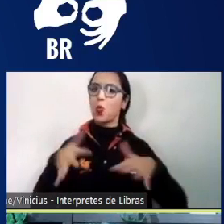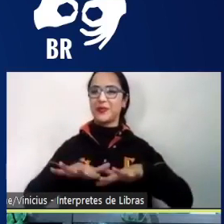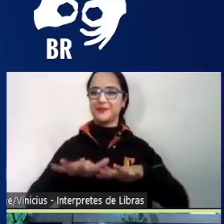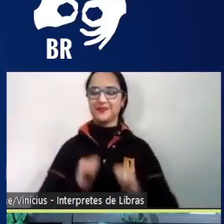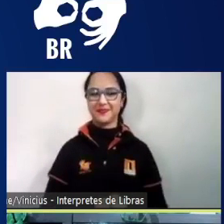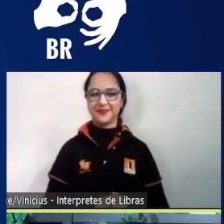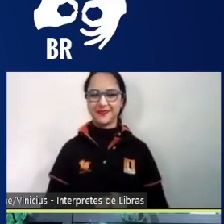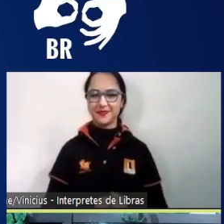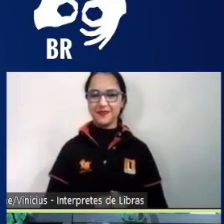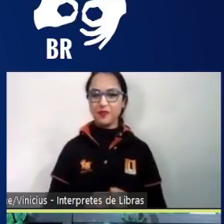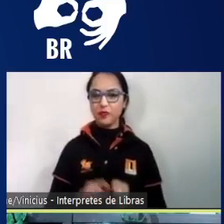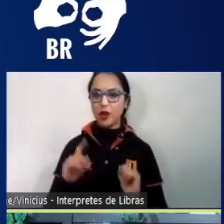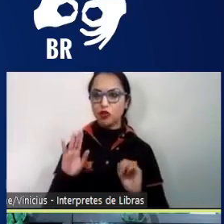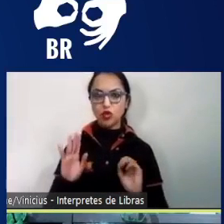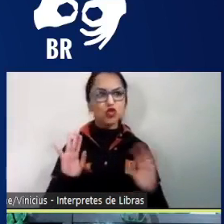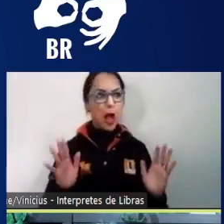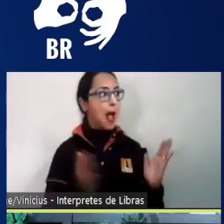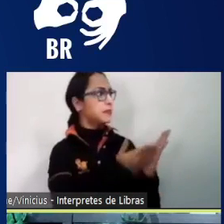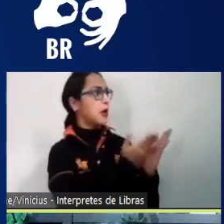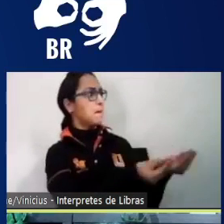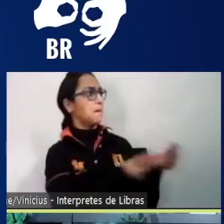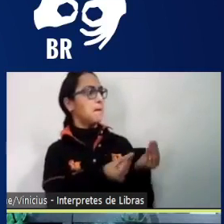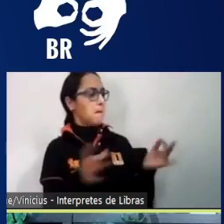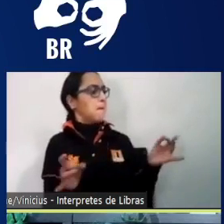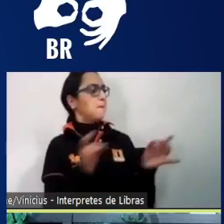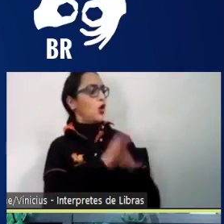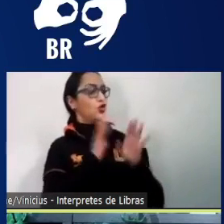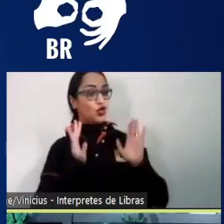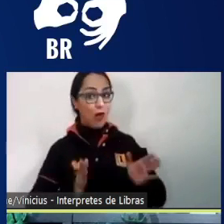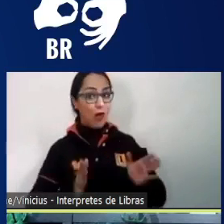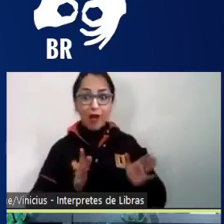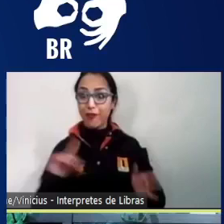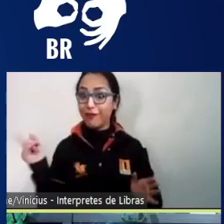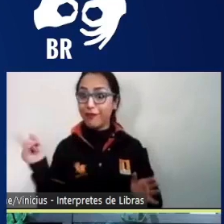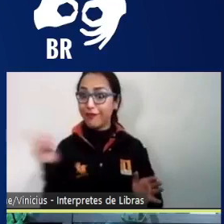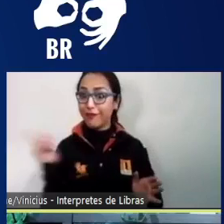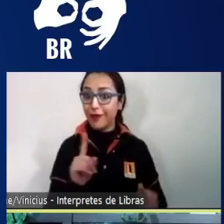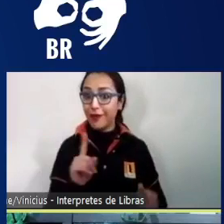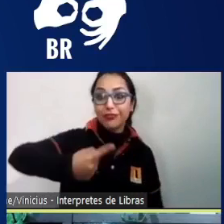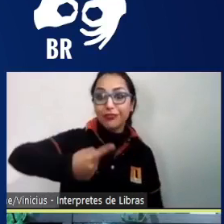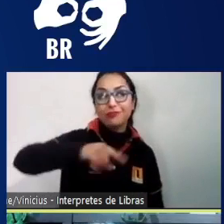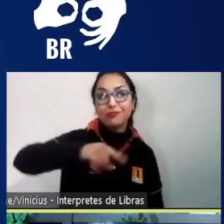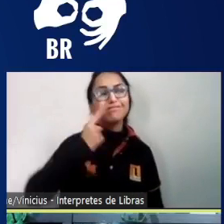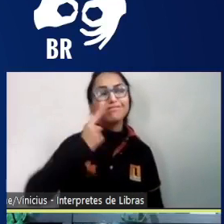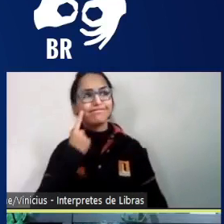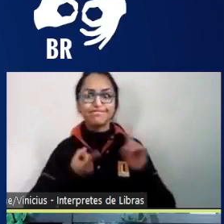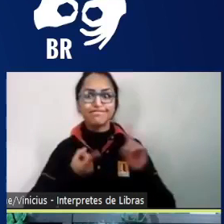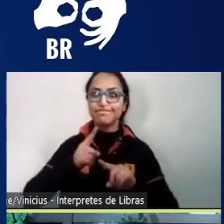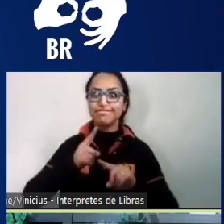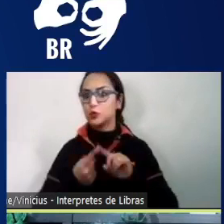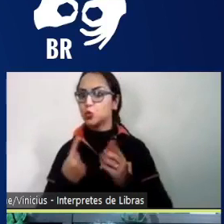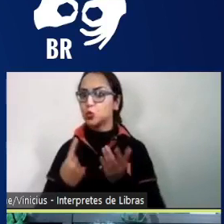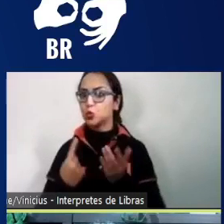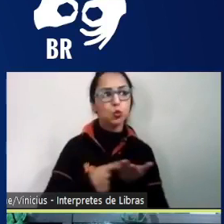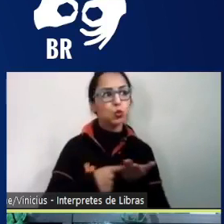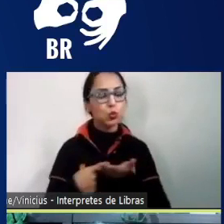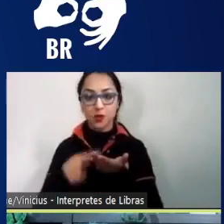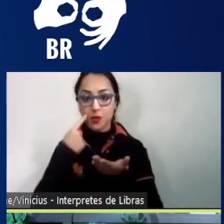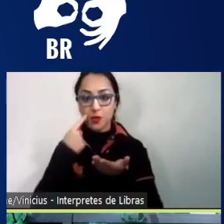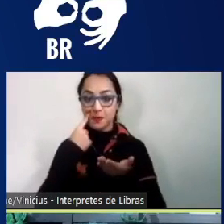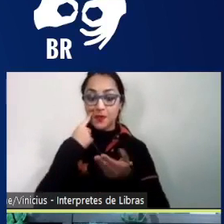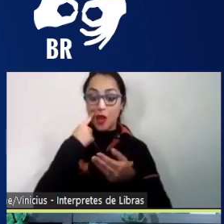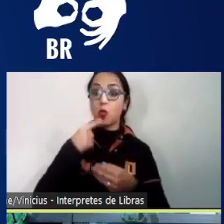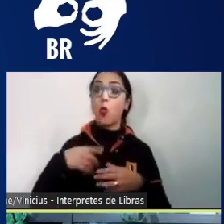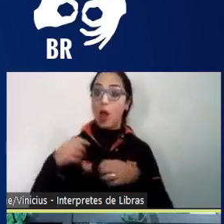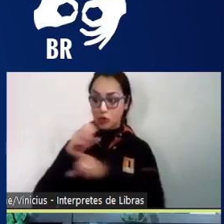criando alternativas de inclusão e discutindo com a sociedade, com os três setores da